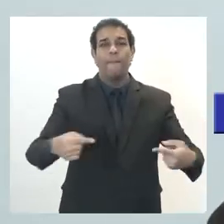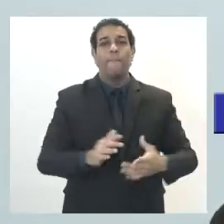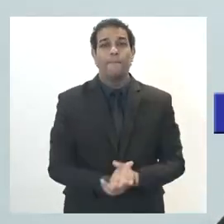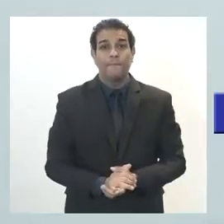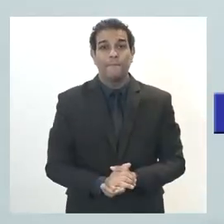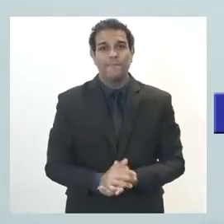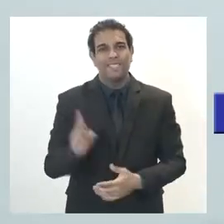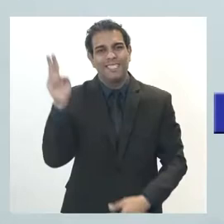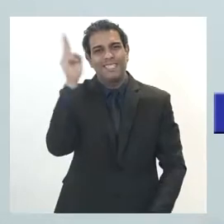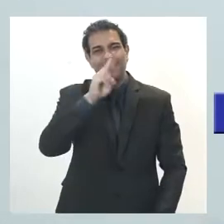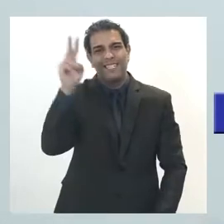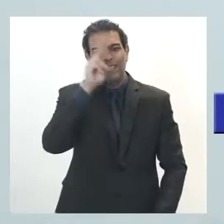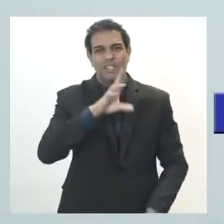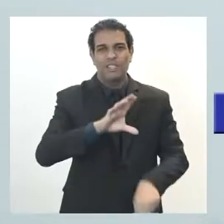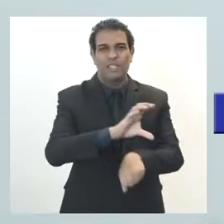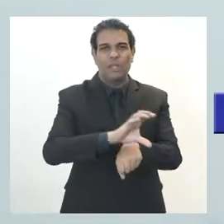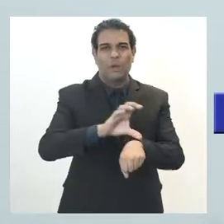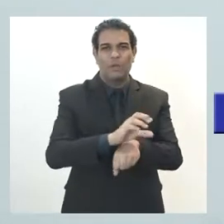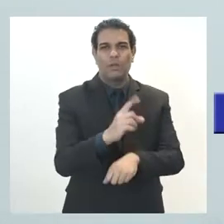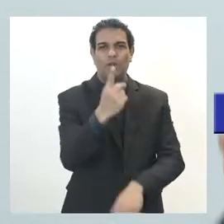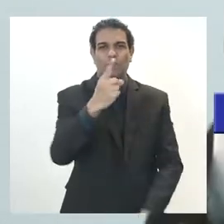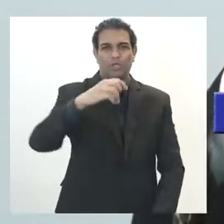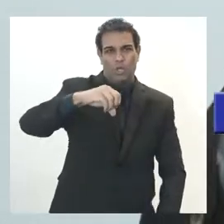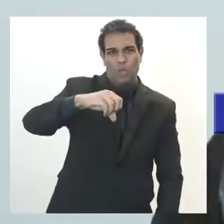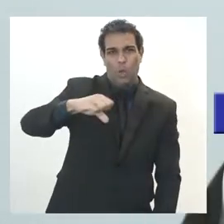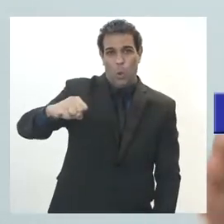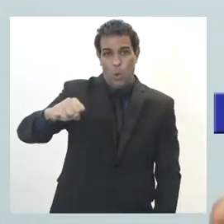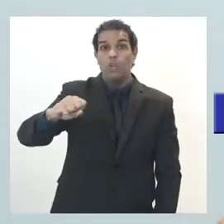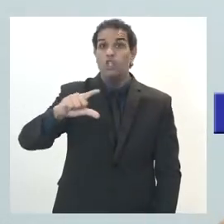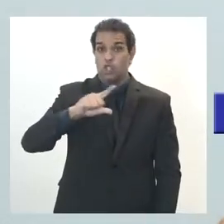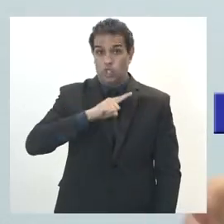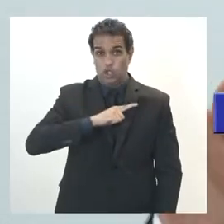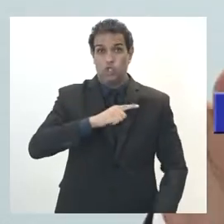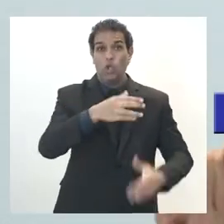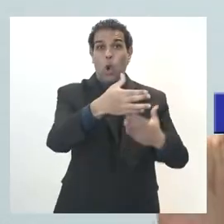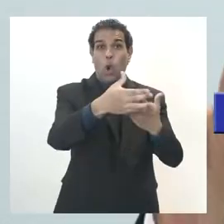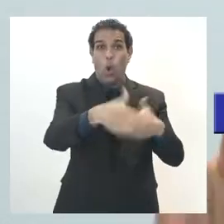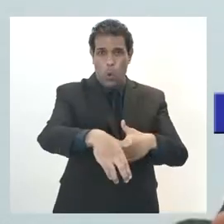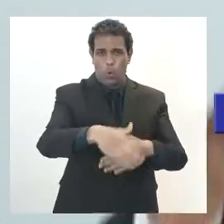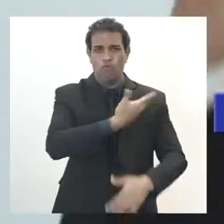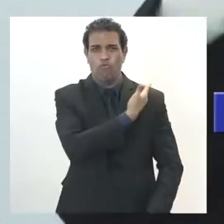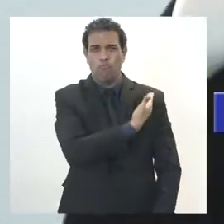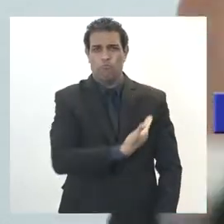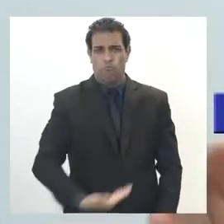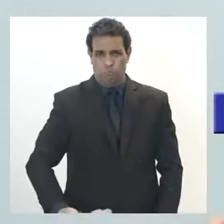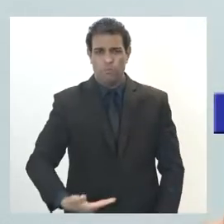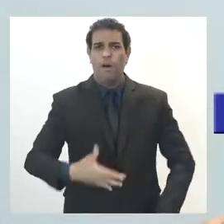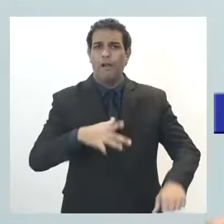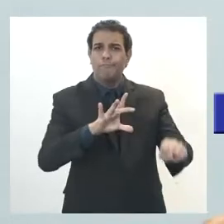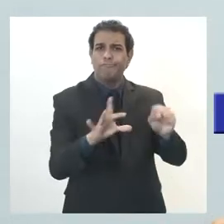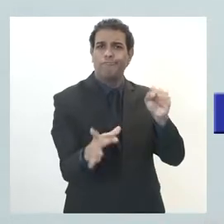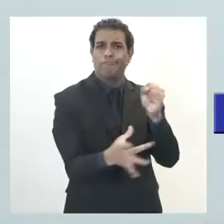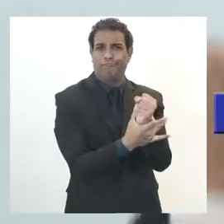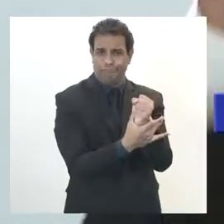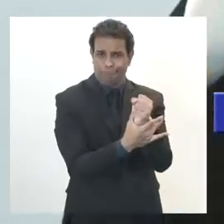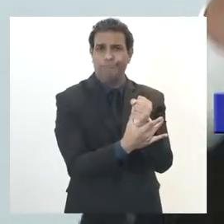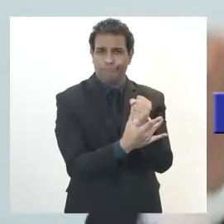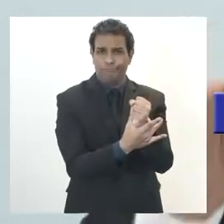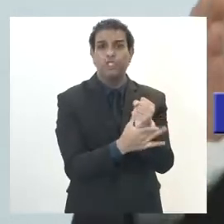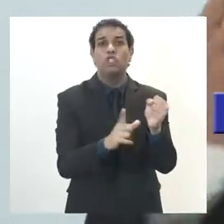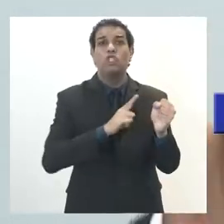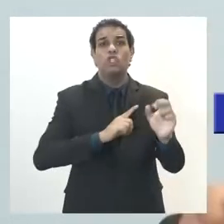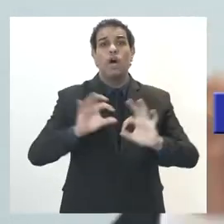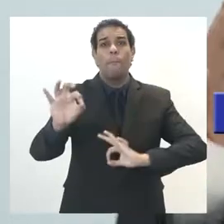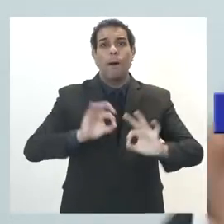Constituição de 88 estabeleceu concurso público o estatuto plano